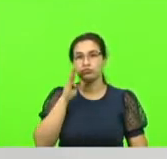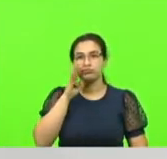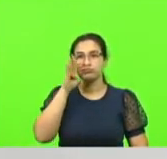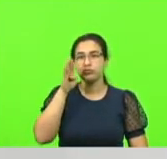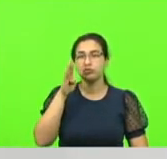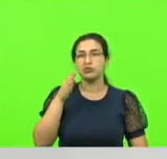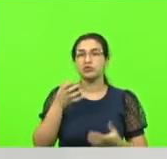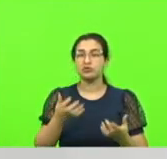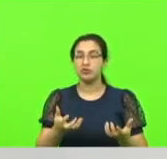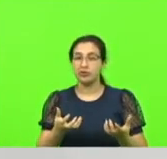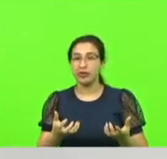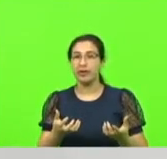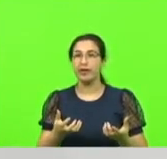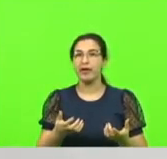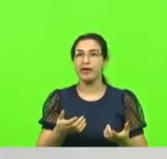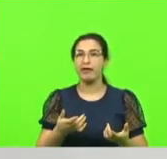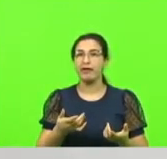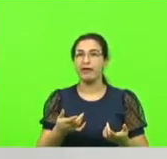lucro próprio.